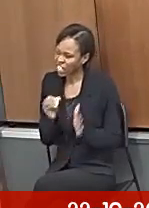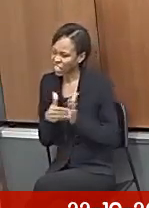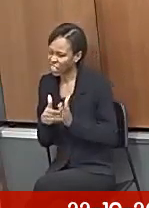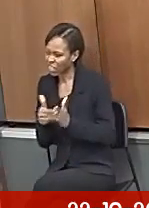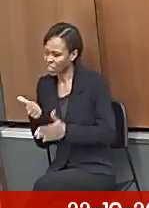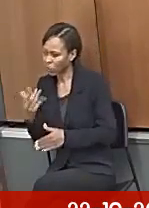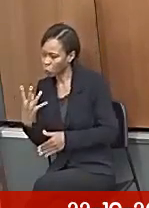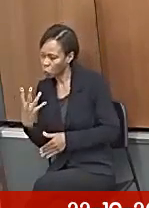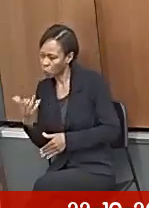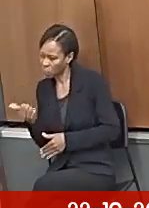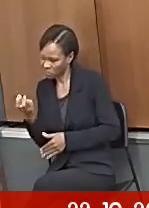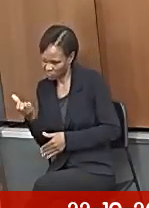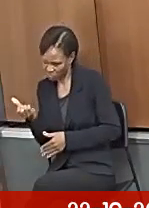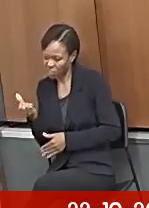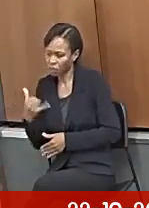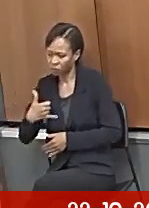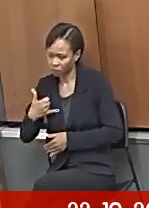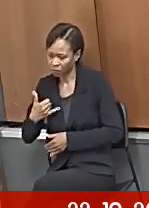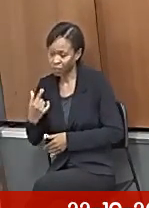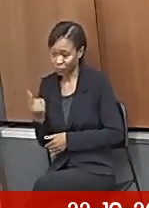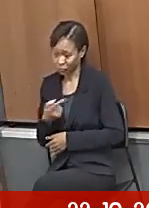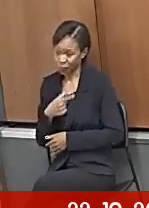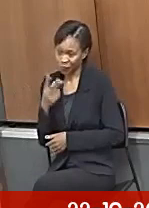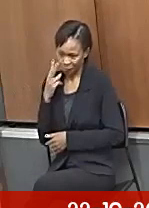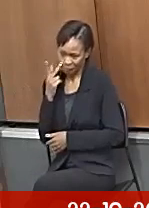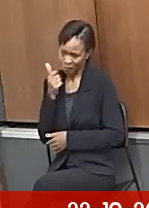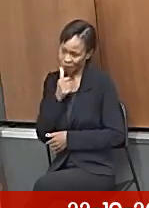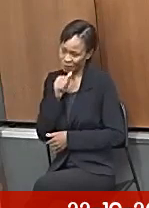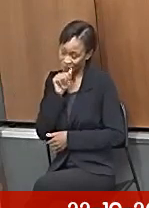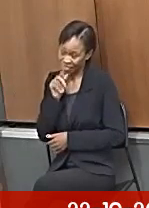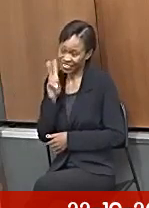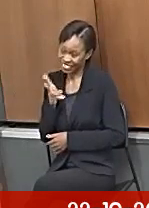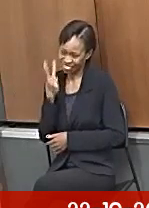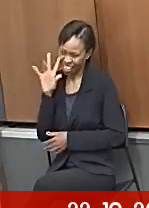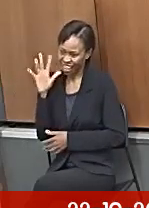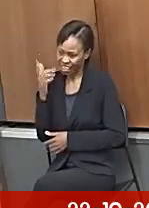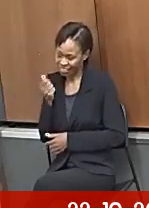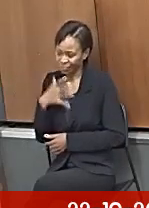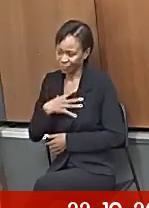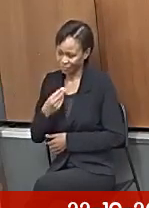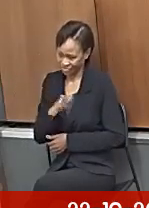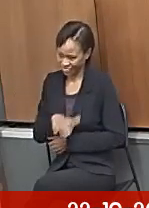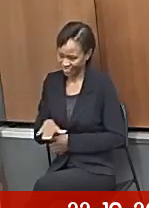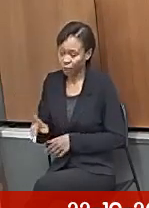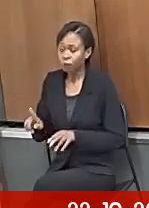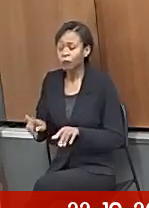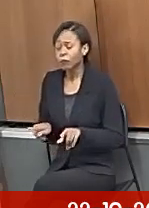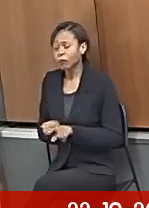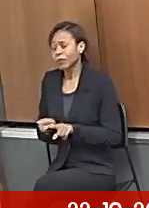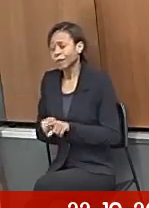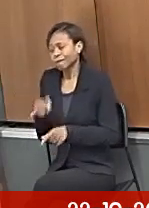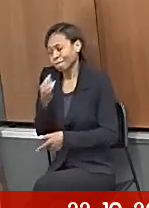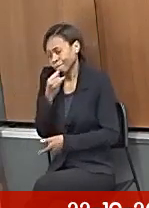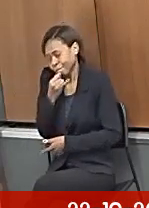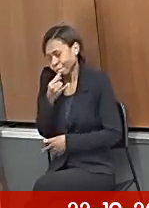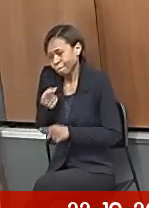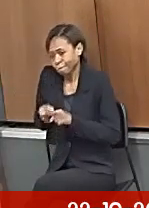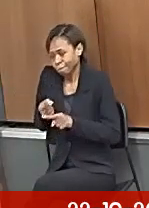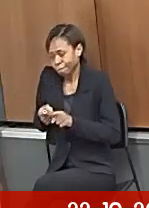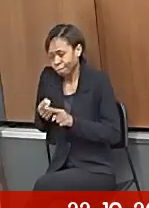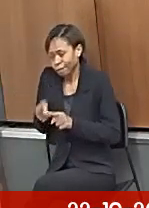16 anos, porque a gente que é pai sempre é criança, nossos filhos, né? E uma tristeza por saber